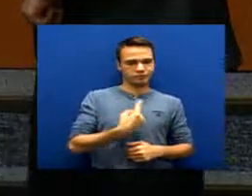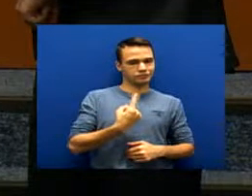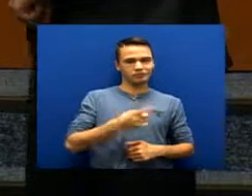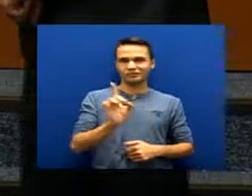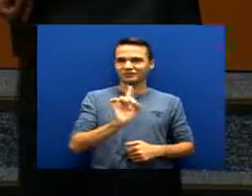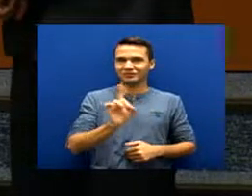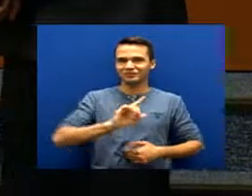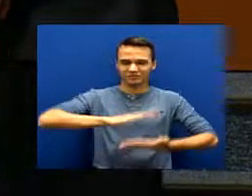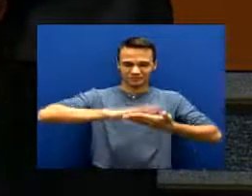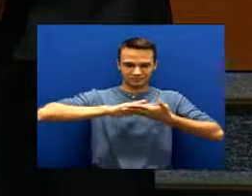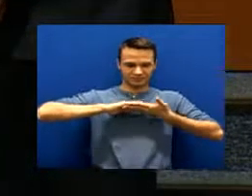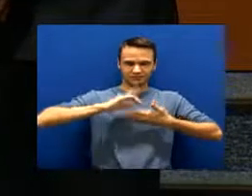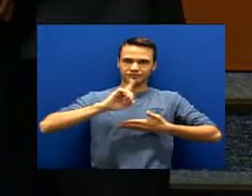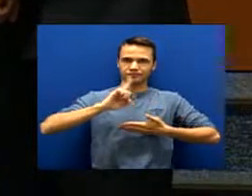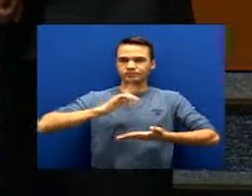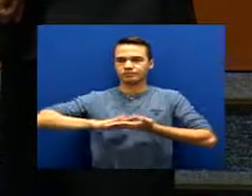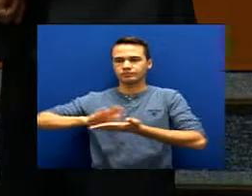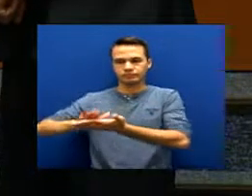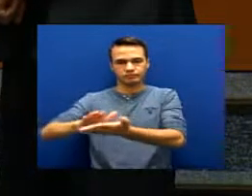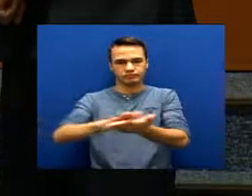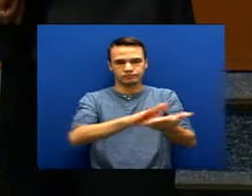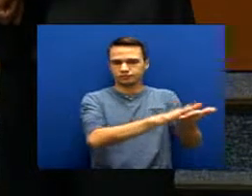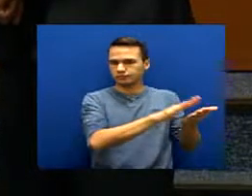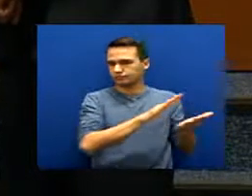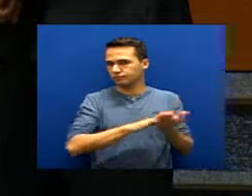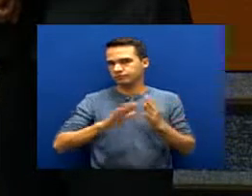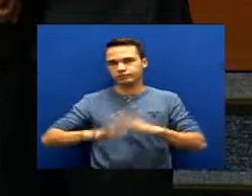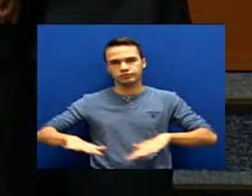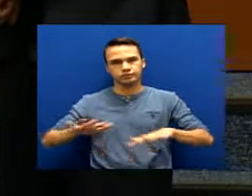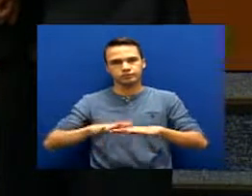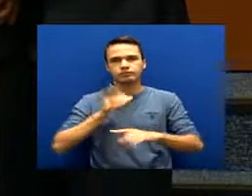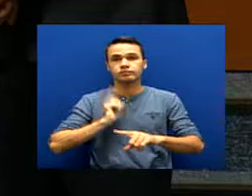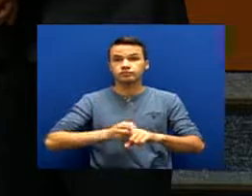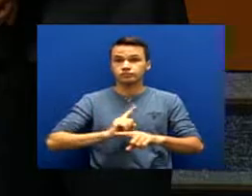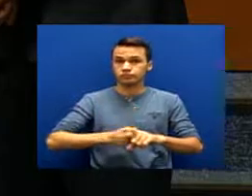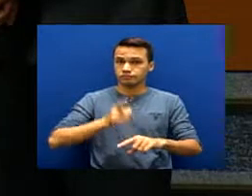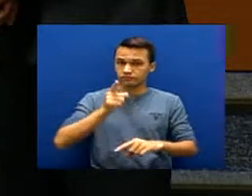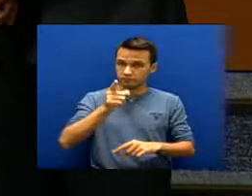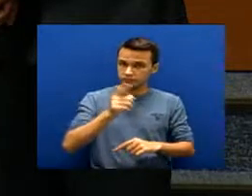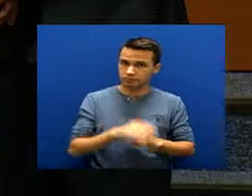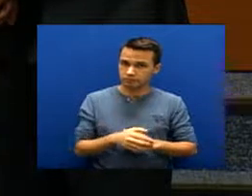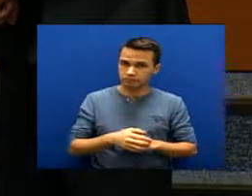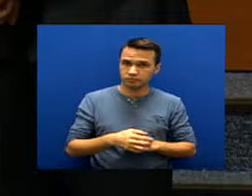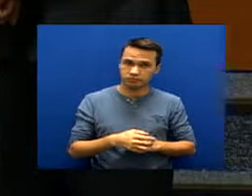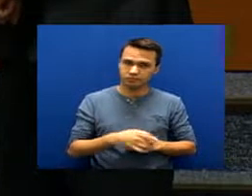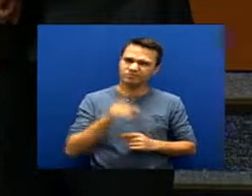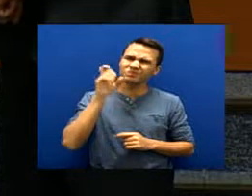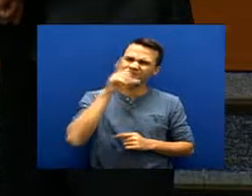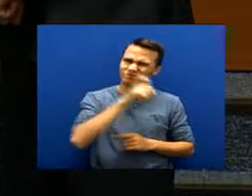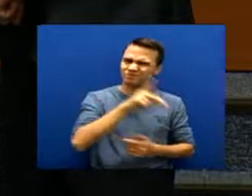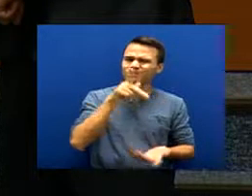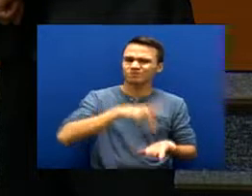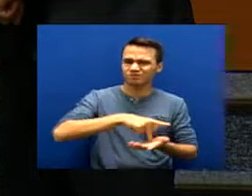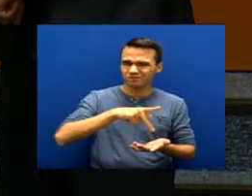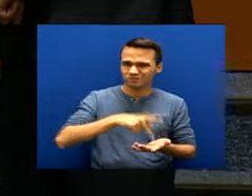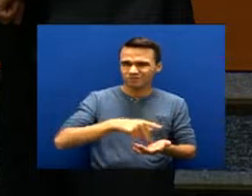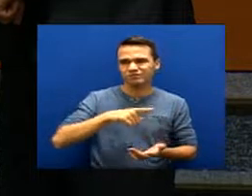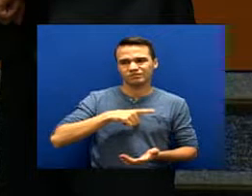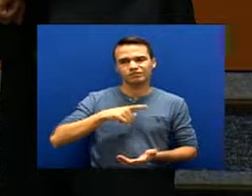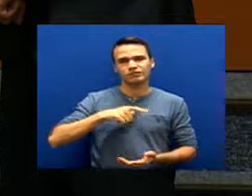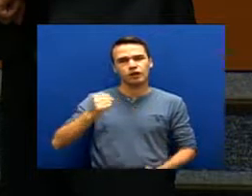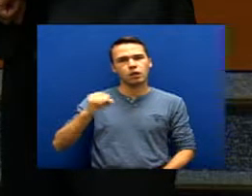Falar era eu, mas era você. Eu quero realmente repartir essa homenagem,